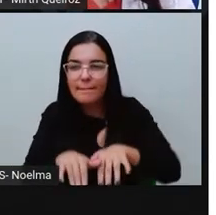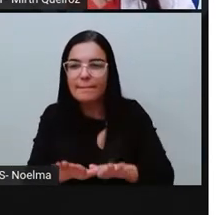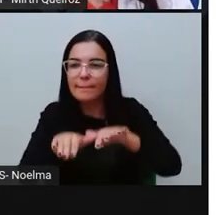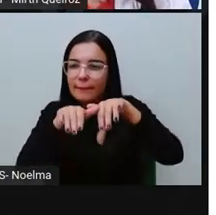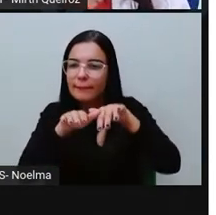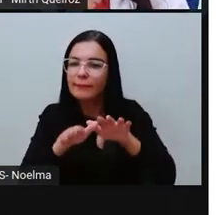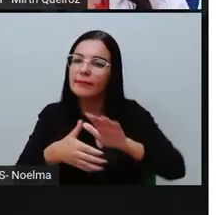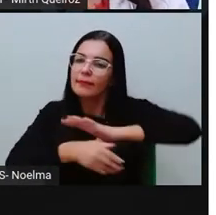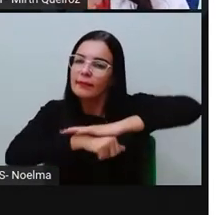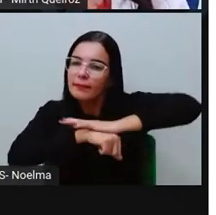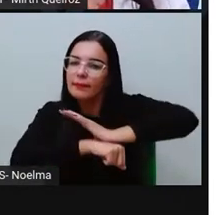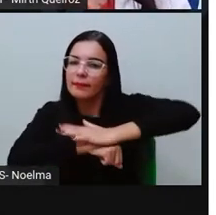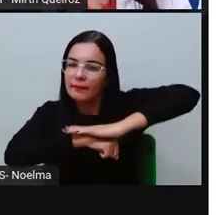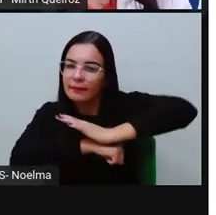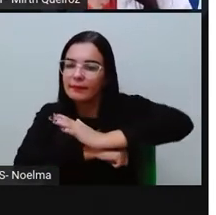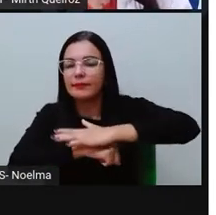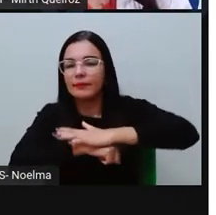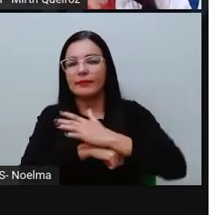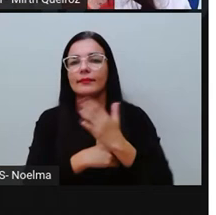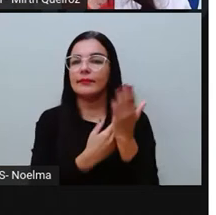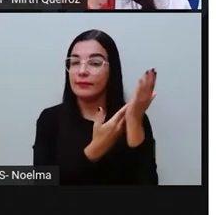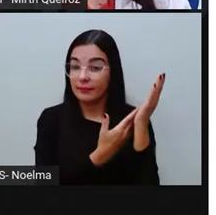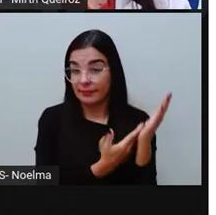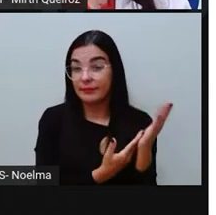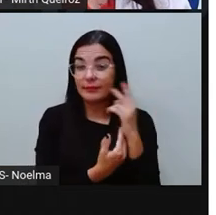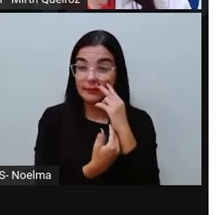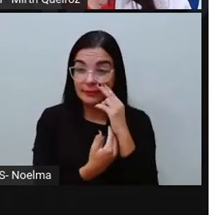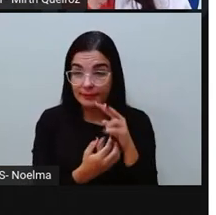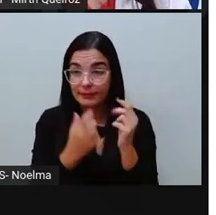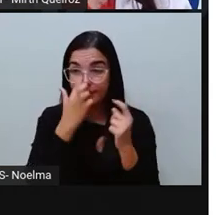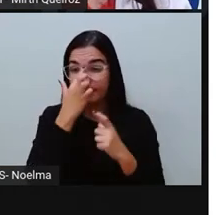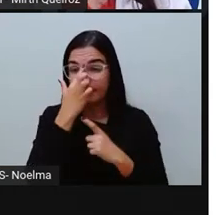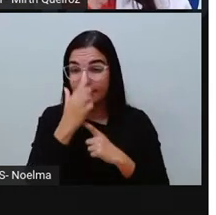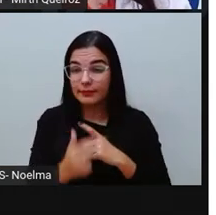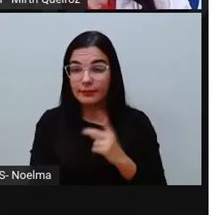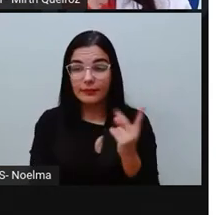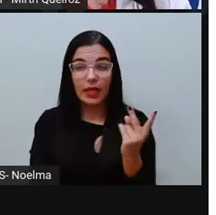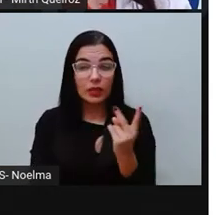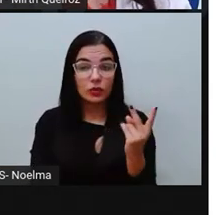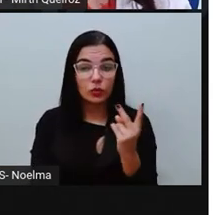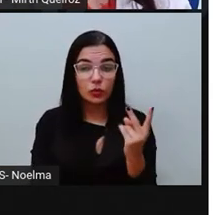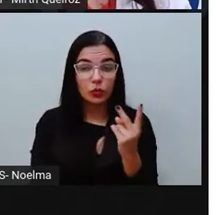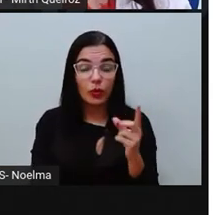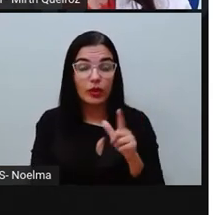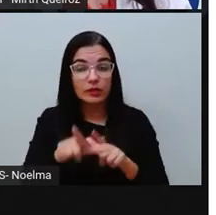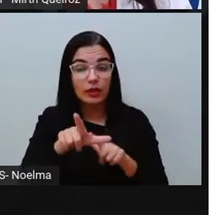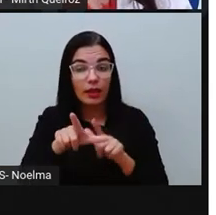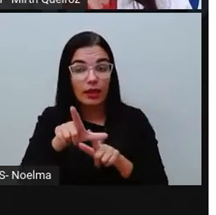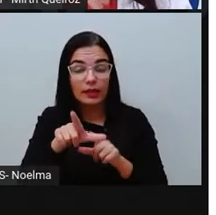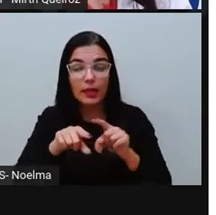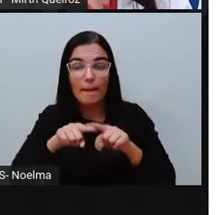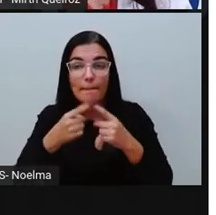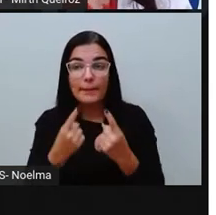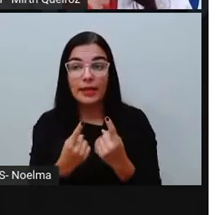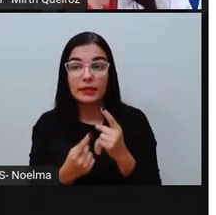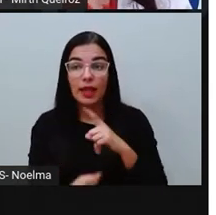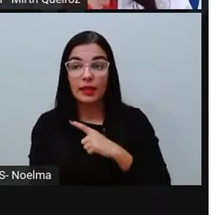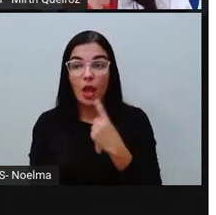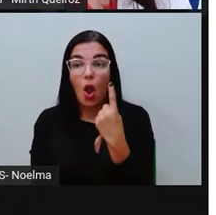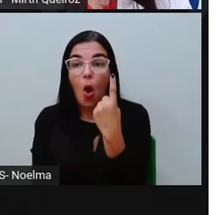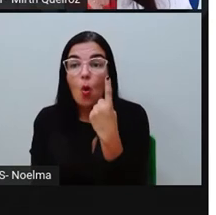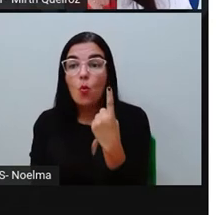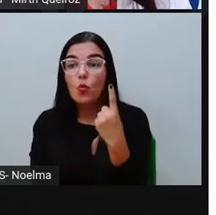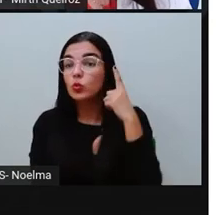massagem. Essas letras aí, em que nós grifamos elas, nesse